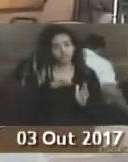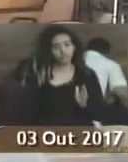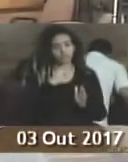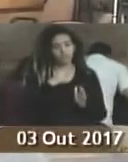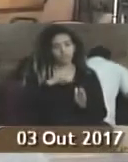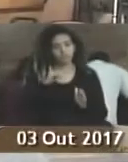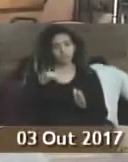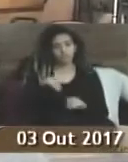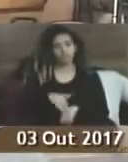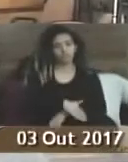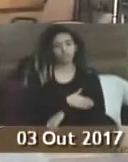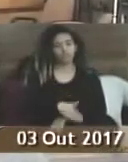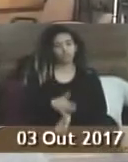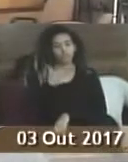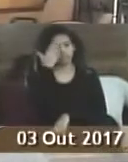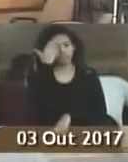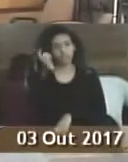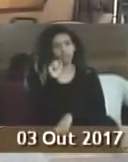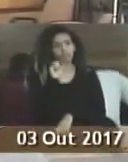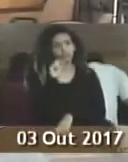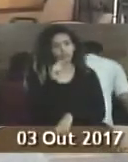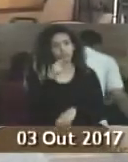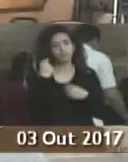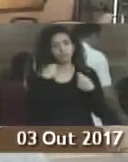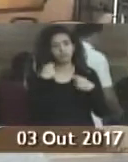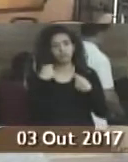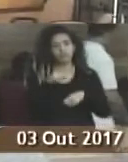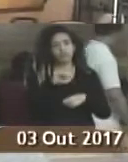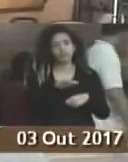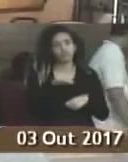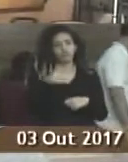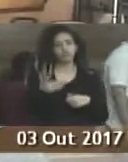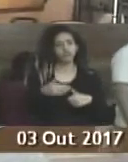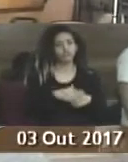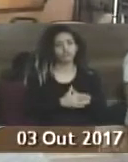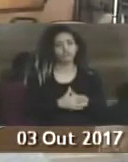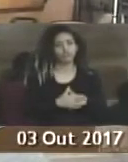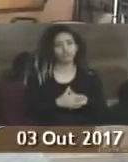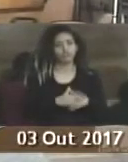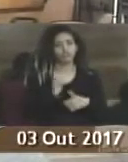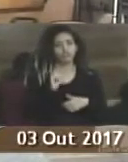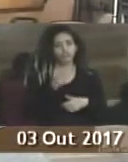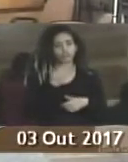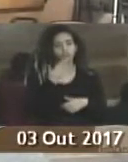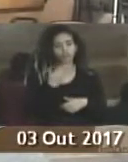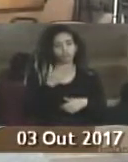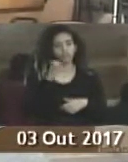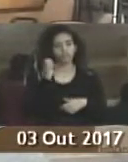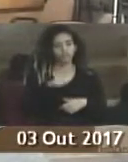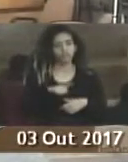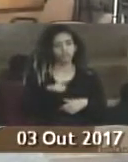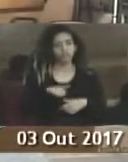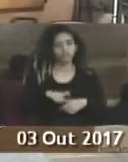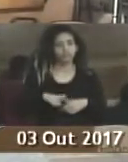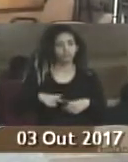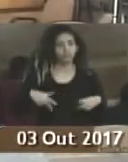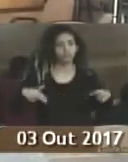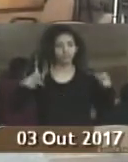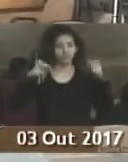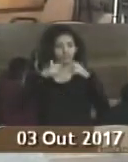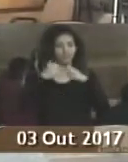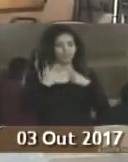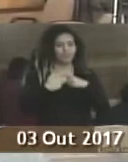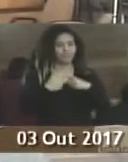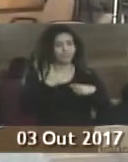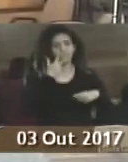a gente vê o que é a necessidade da população. Uma das coisas que mais frisaram era o pedido da passarela, porque estava uma coisa feia, aquela passarela